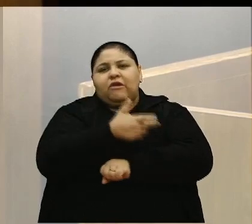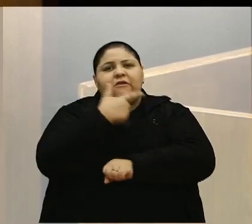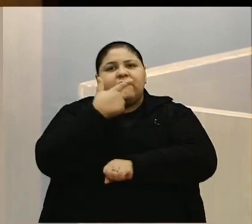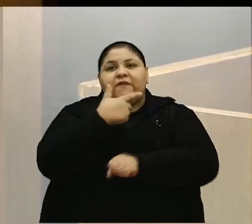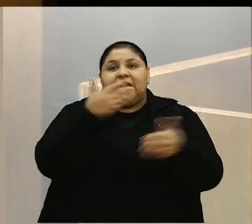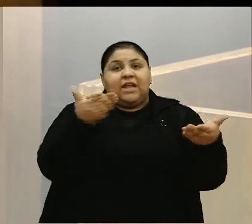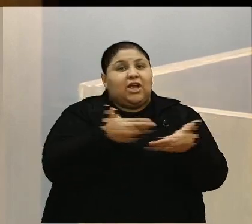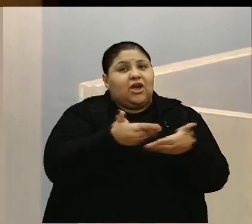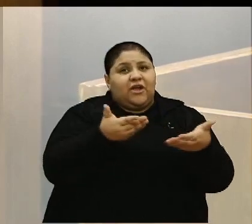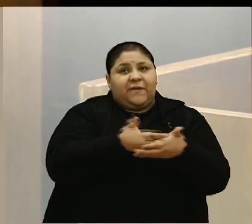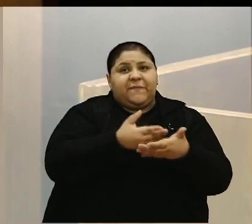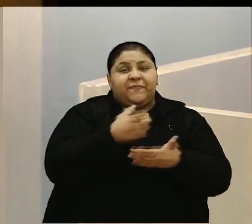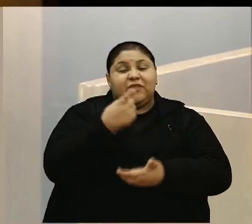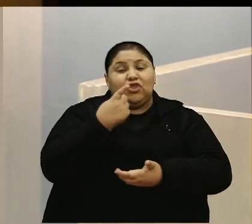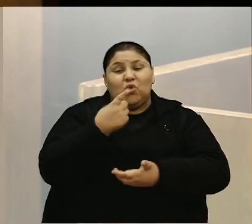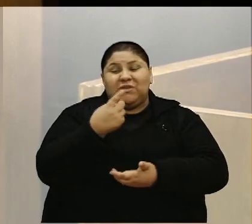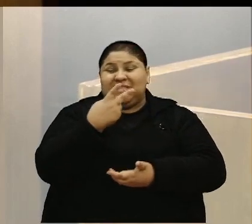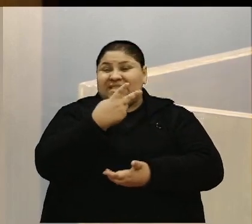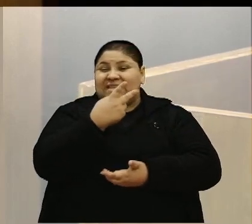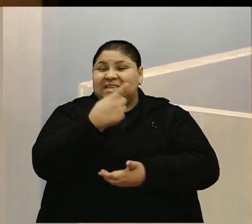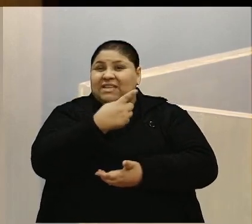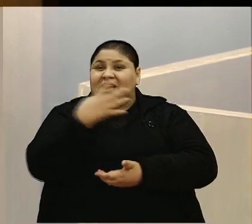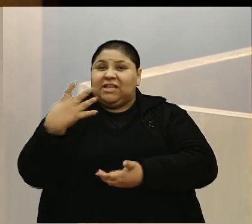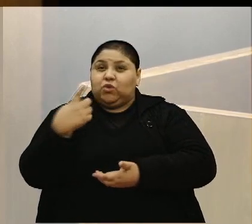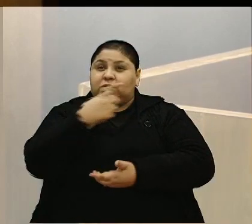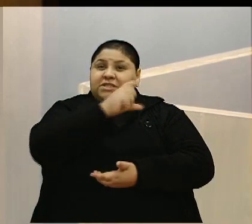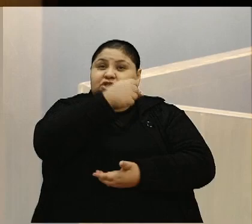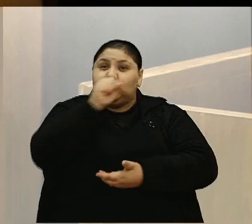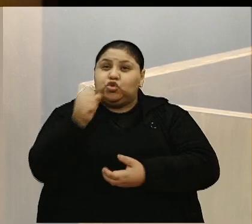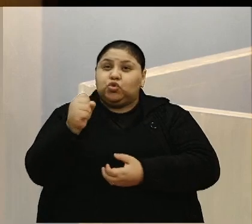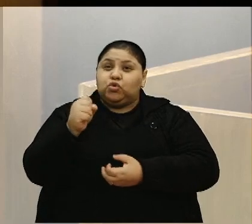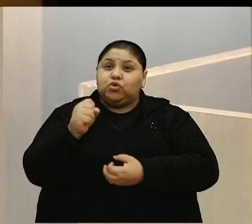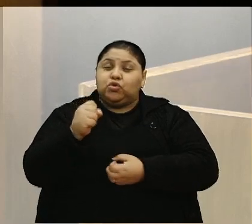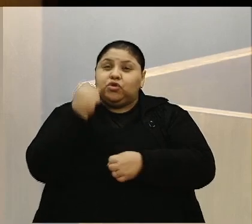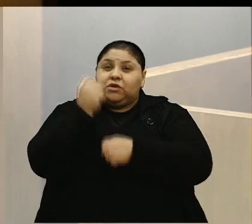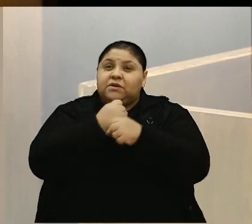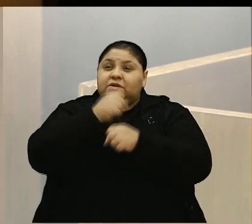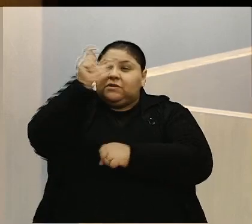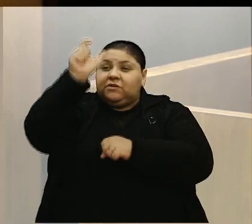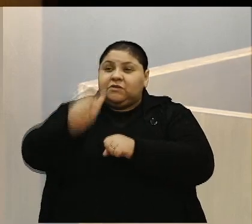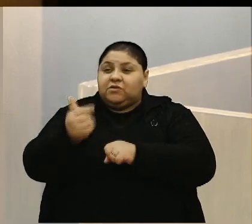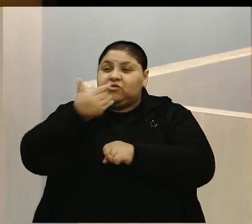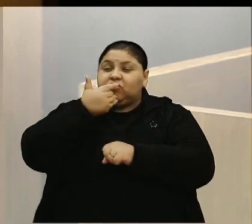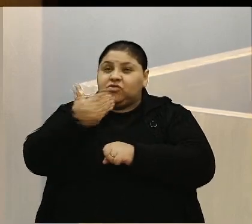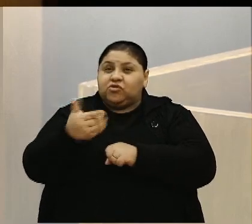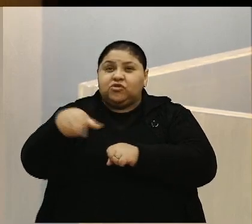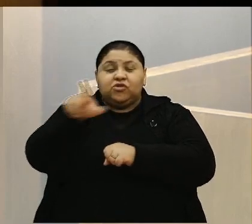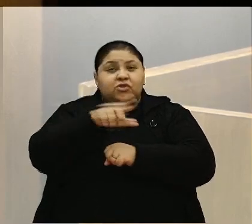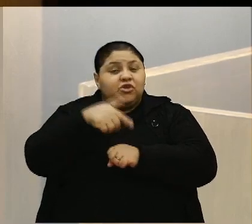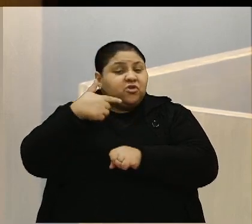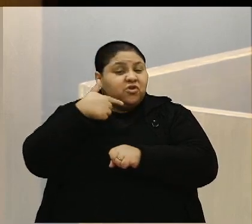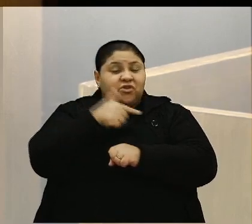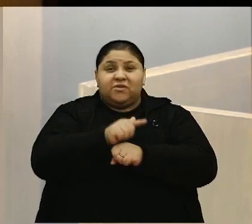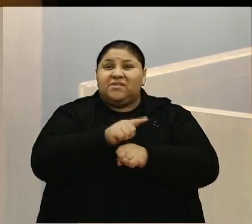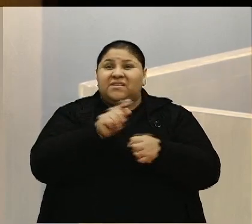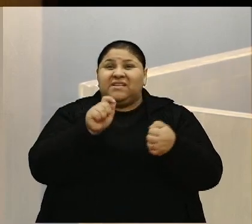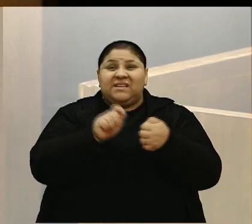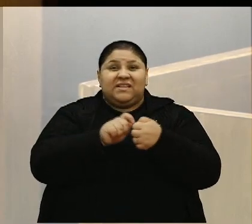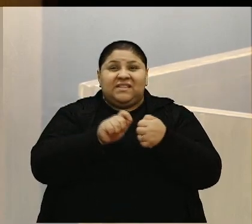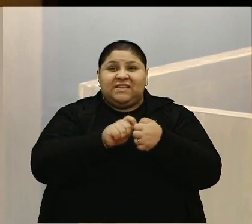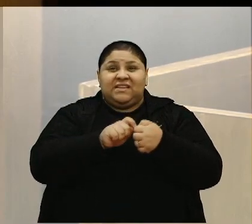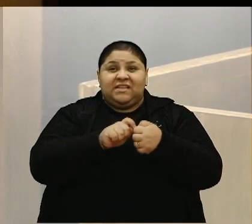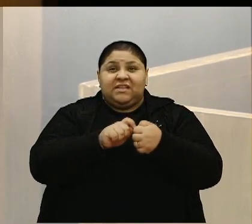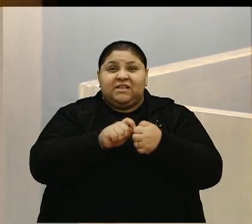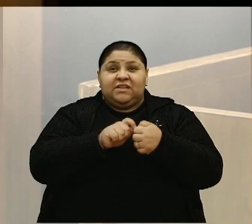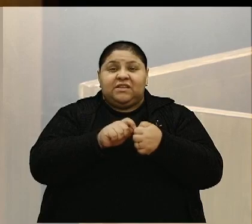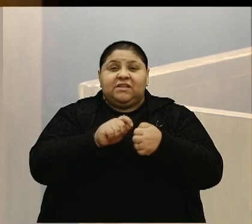agora. São 12, 14, 18 anos que as pessoas estão pedindo e nós não estamos conseguindo fazer uma rede